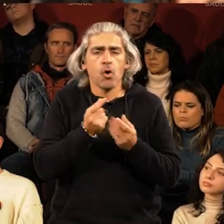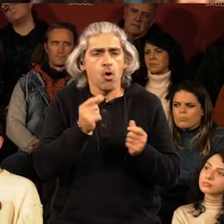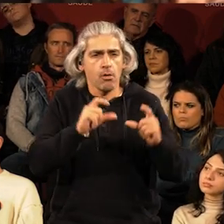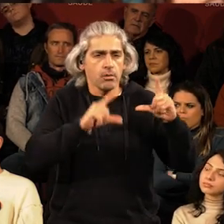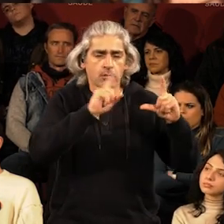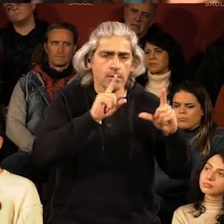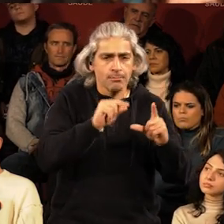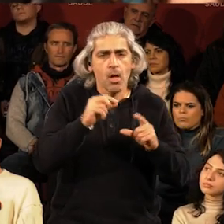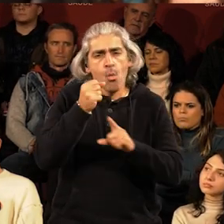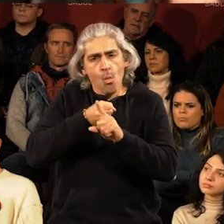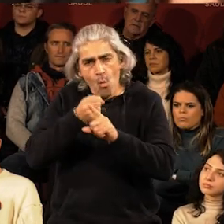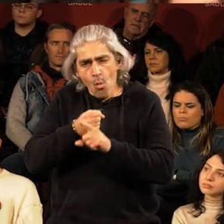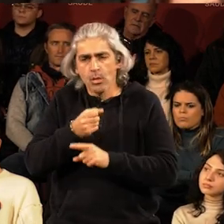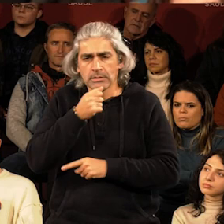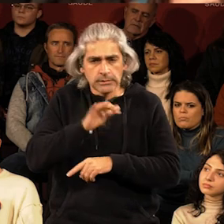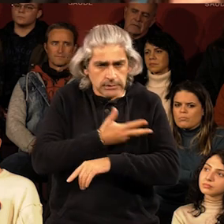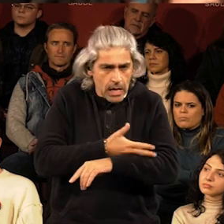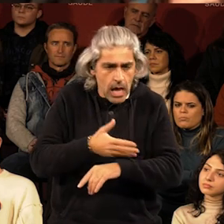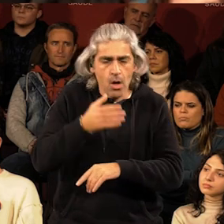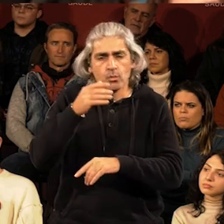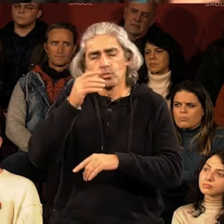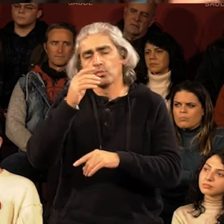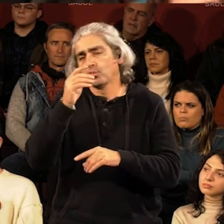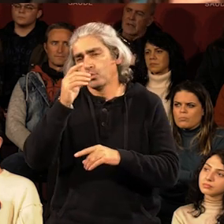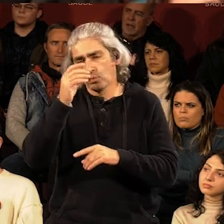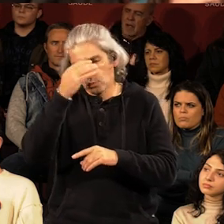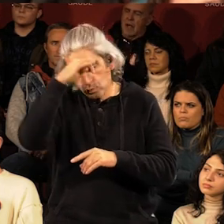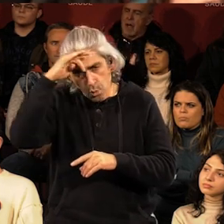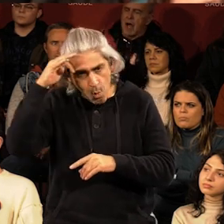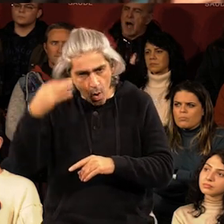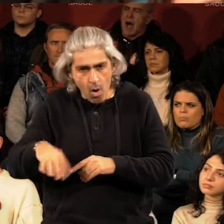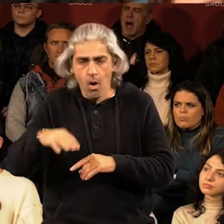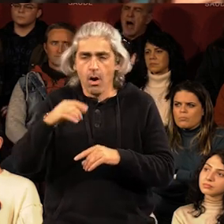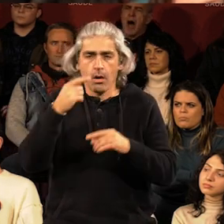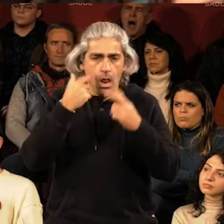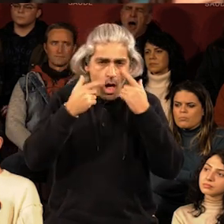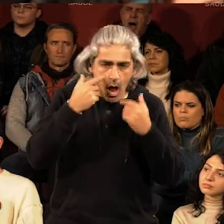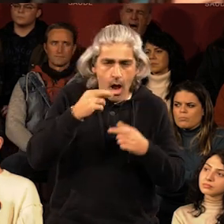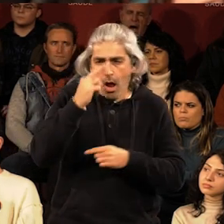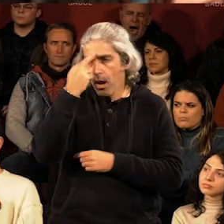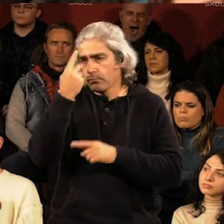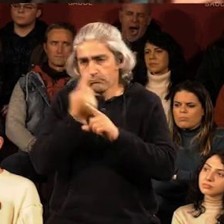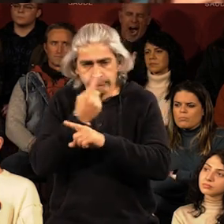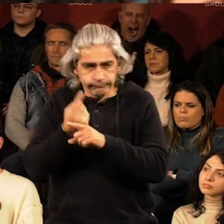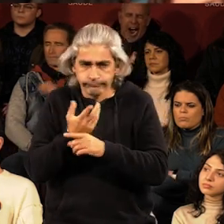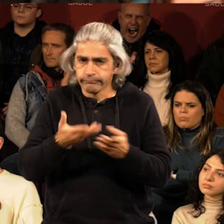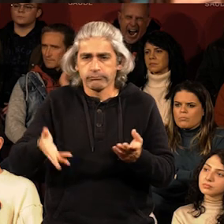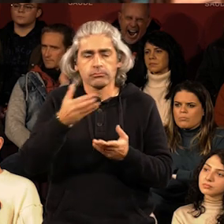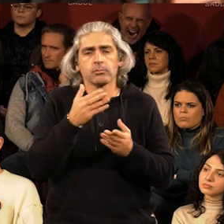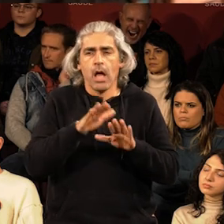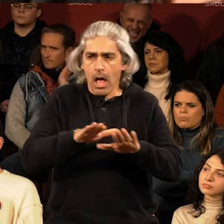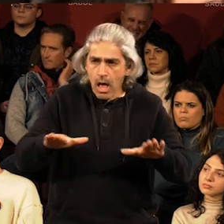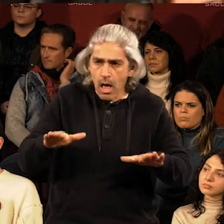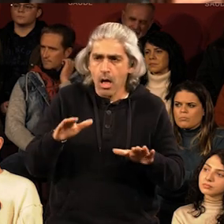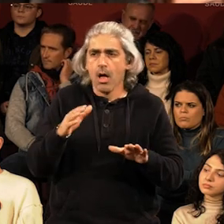sangue soor e lágrimas todos os que cá estão e todos os que não estando nunca vão